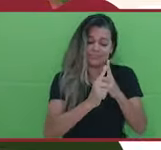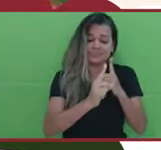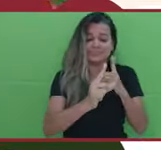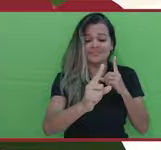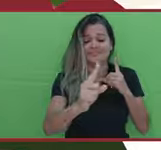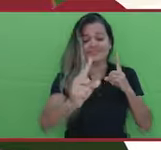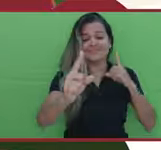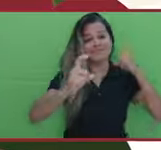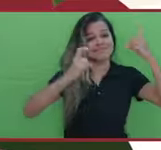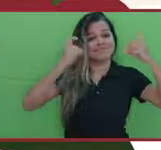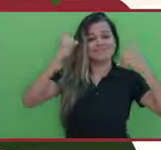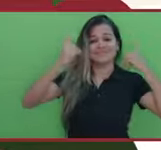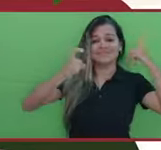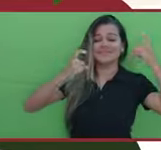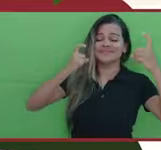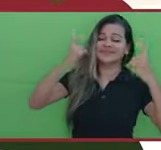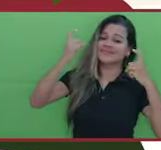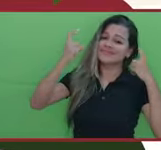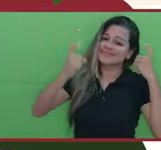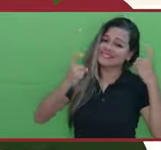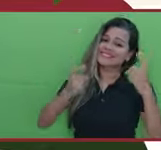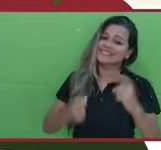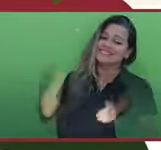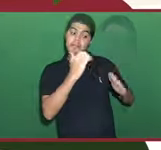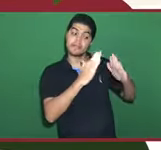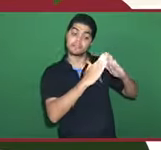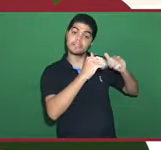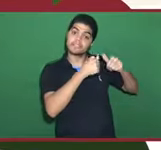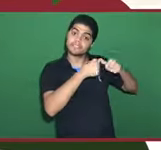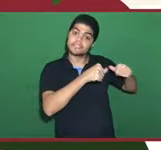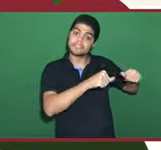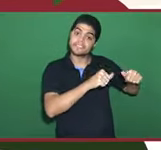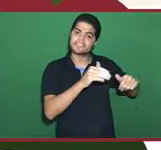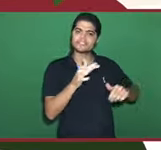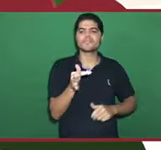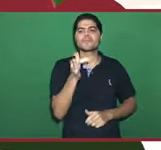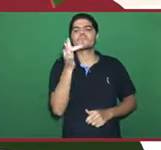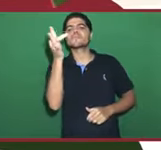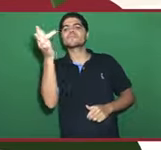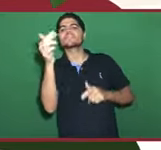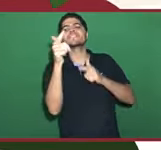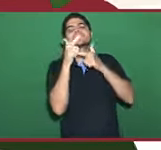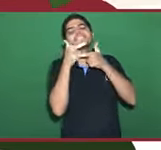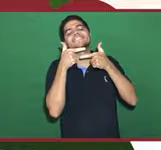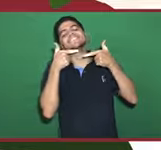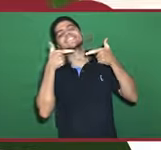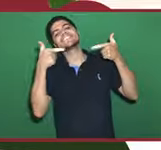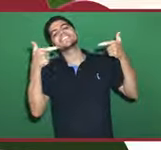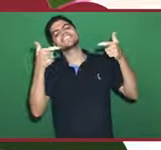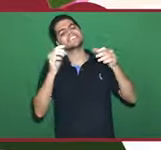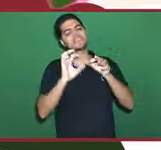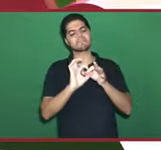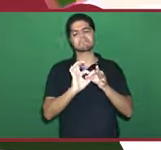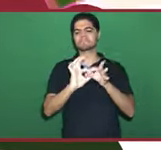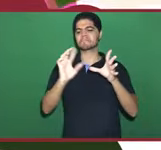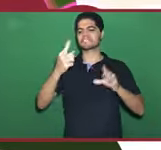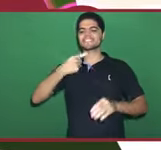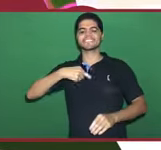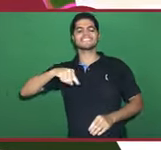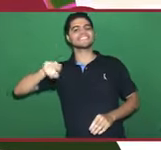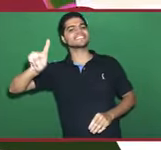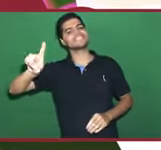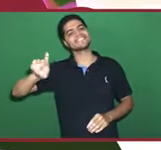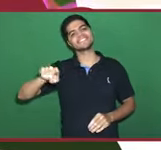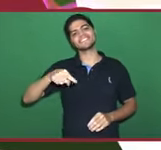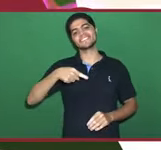Estamos todos preocupados. Melhor não sair e depois sorrir.